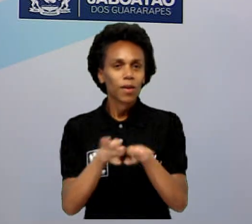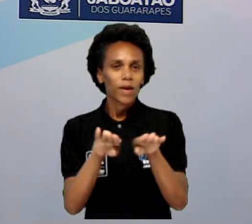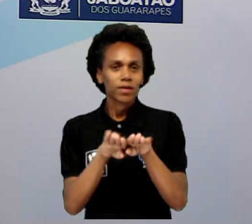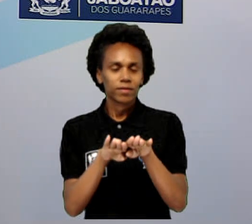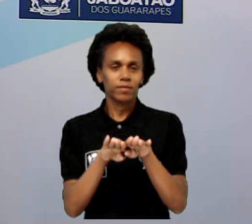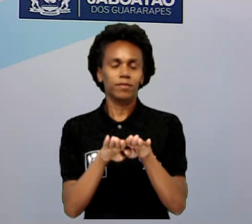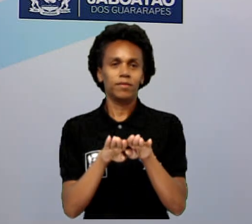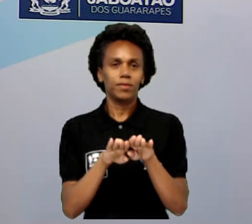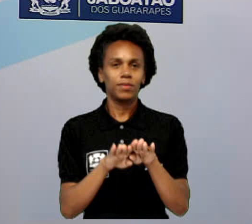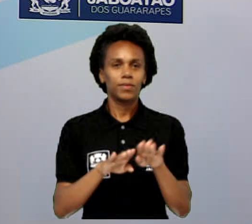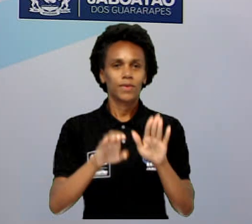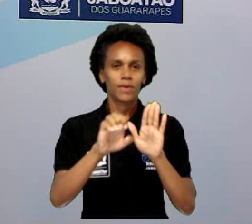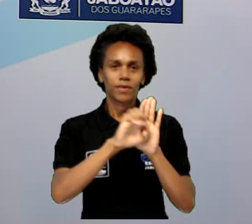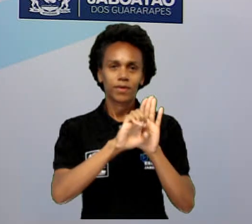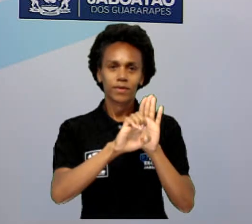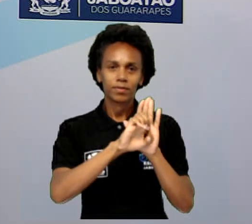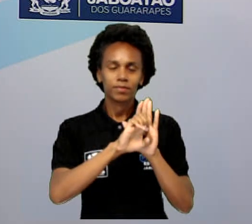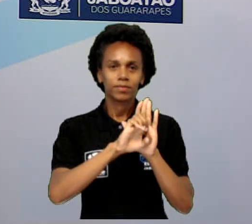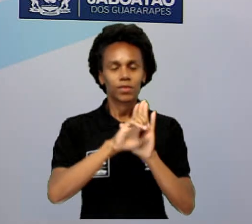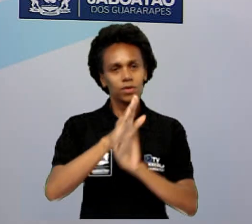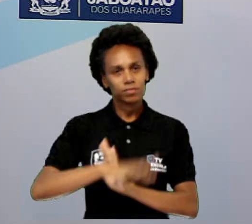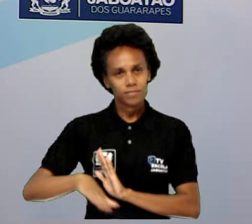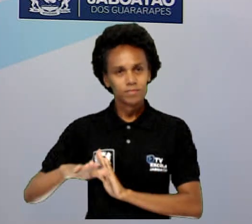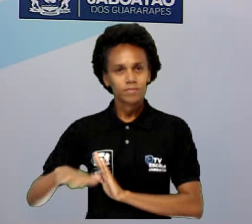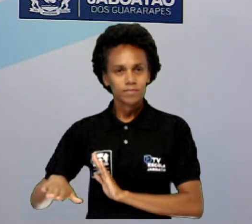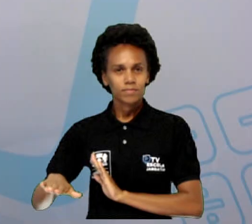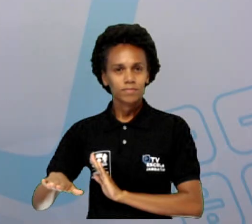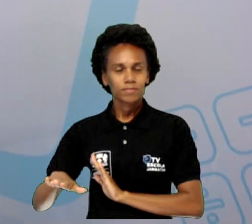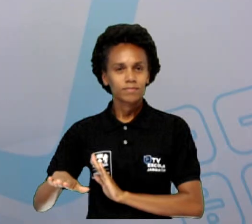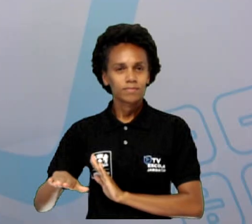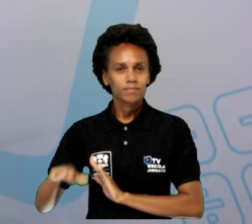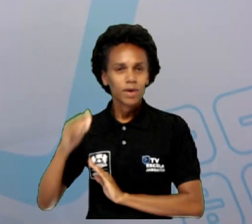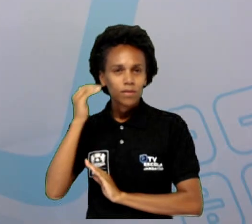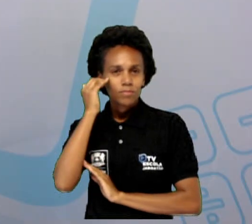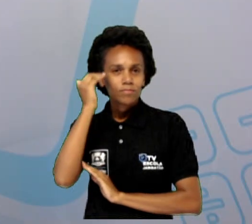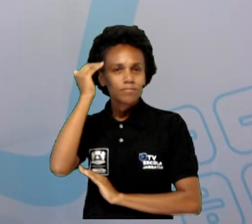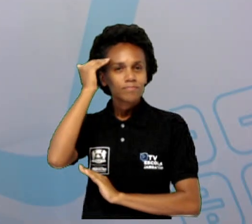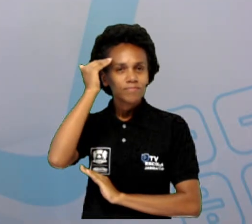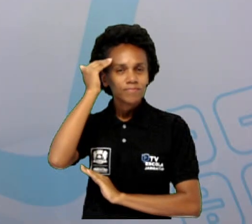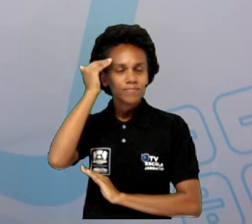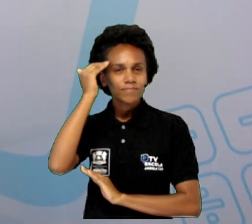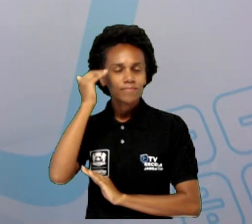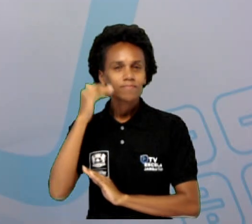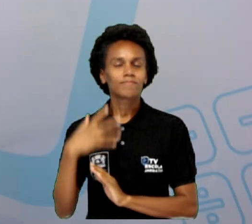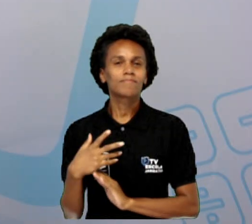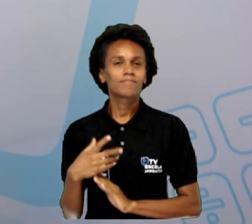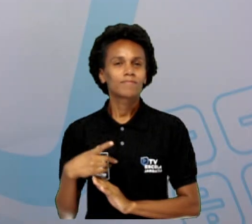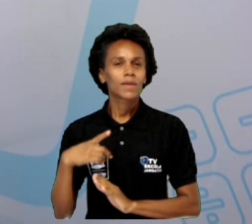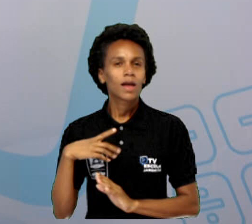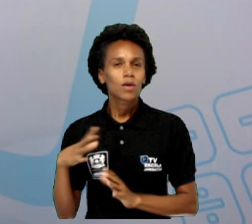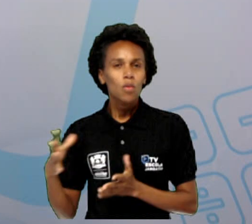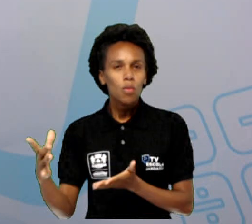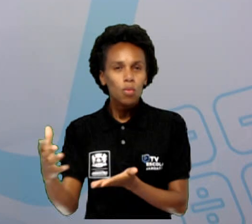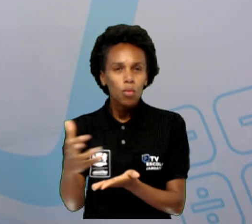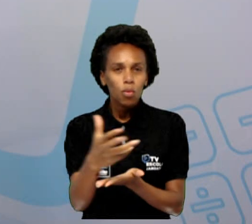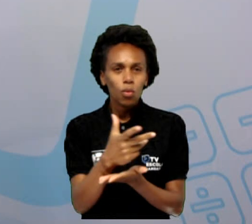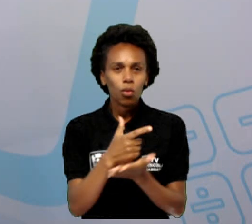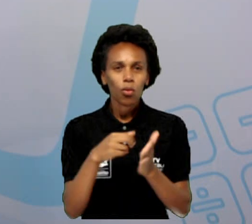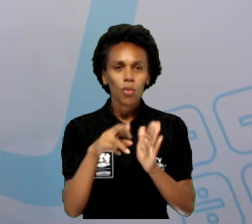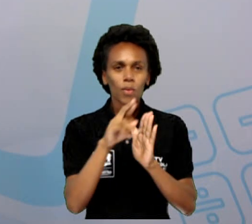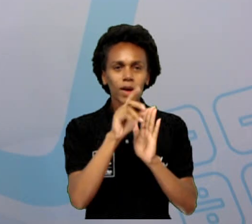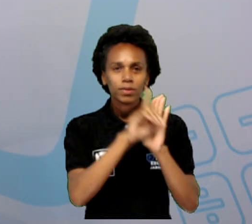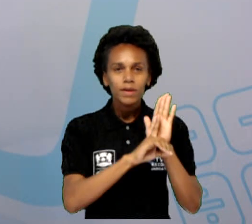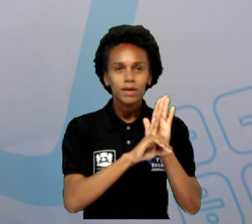é o Estatuto da Criança e do Adolescente. Ele reúne vários direitos das crianças e